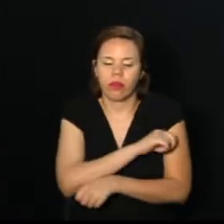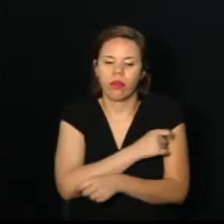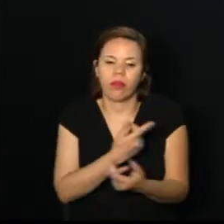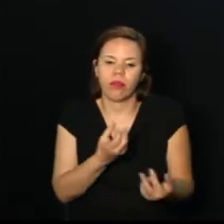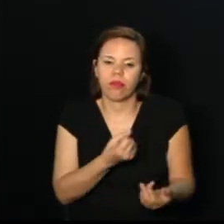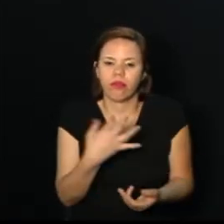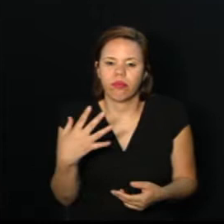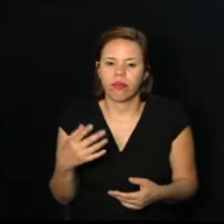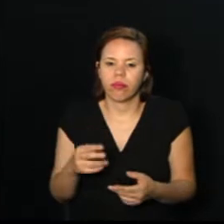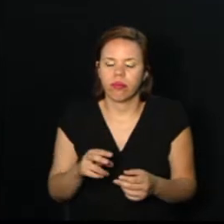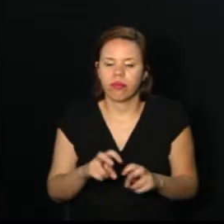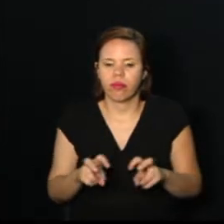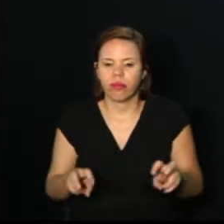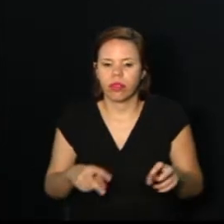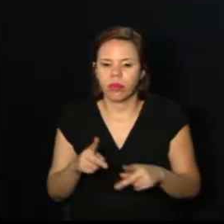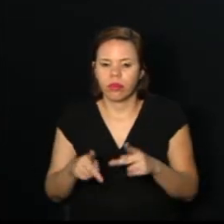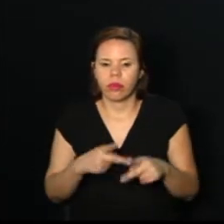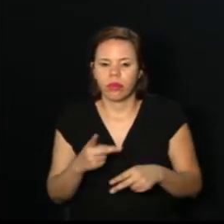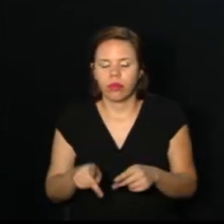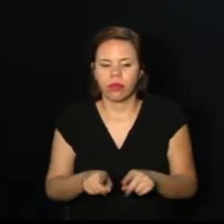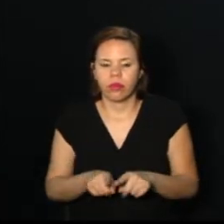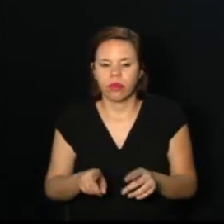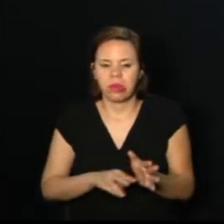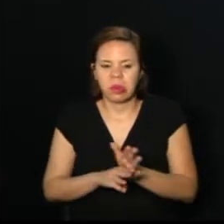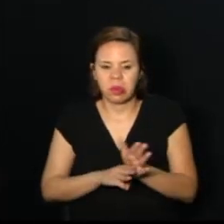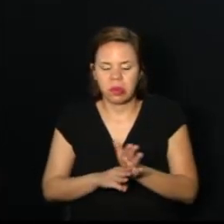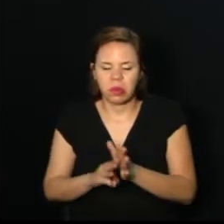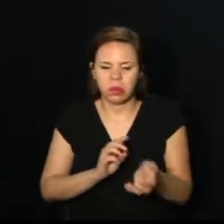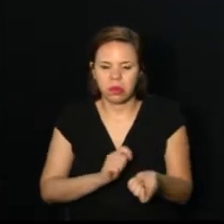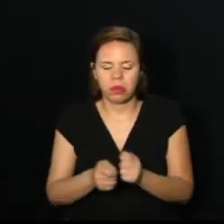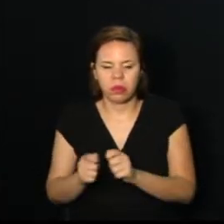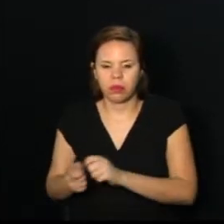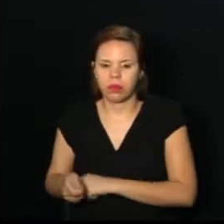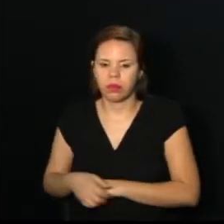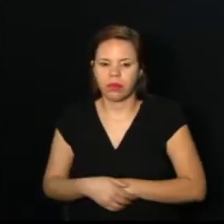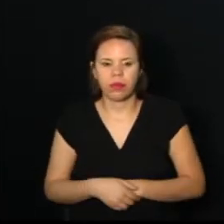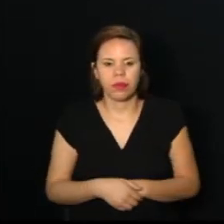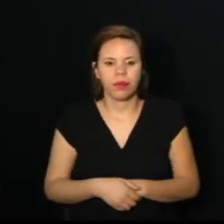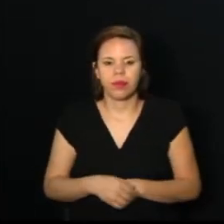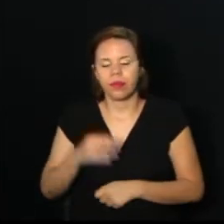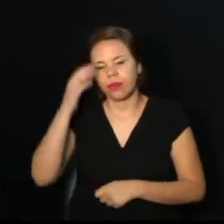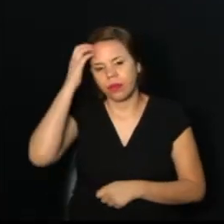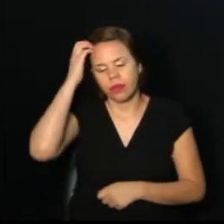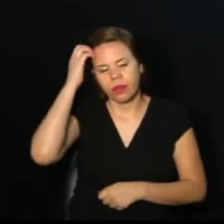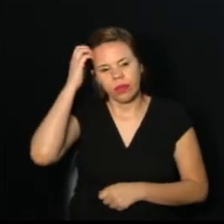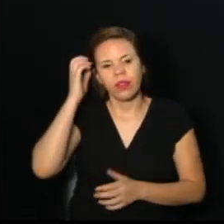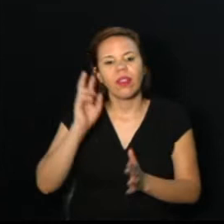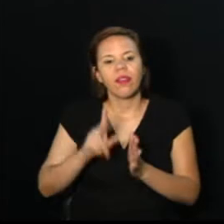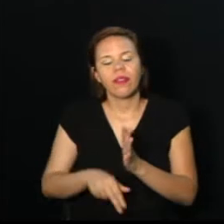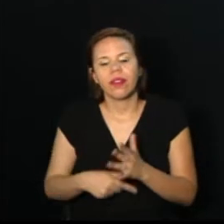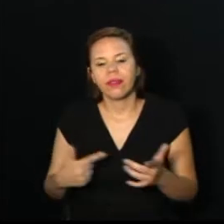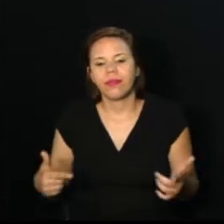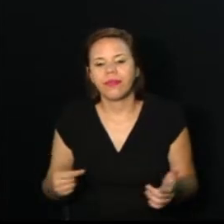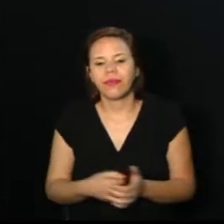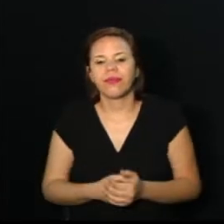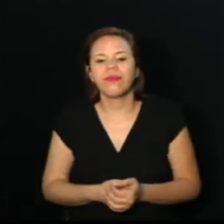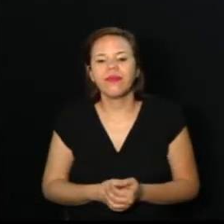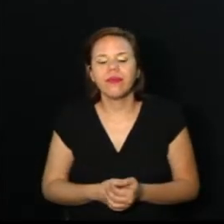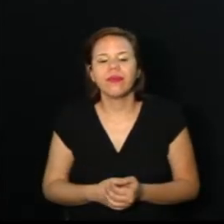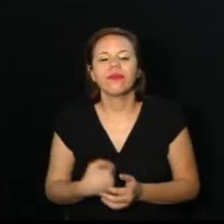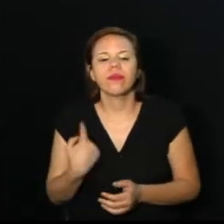inúmeros motivos, motivo de método, de adaptação e entre outros tantos